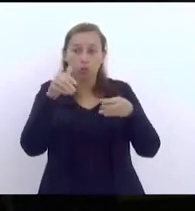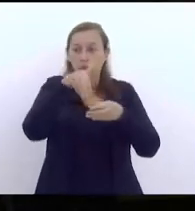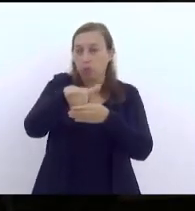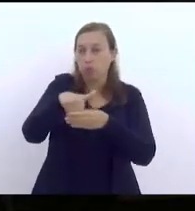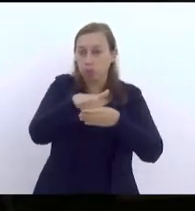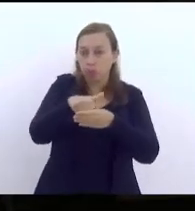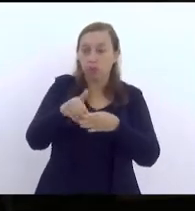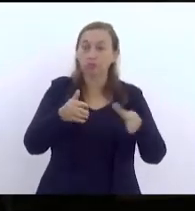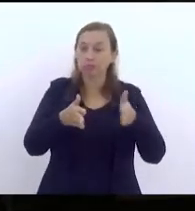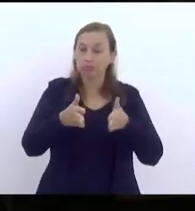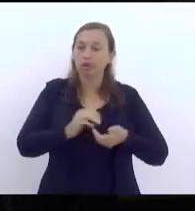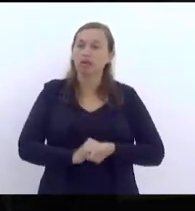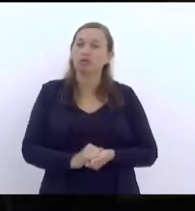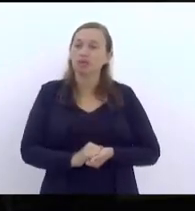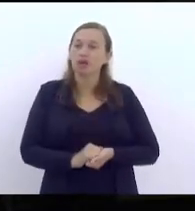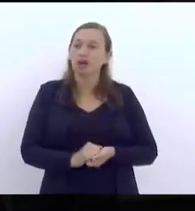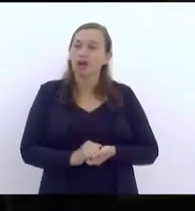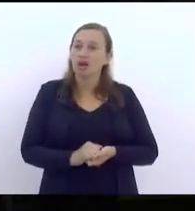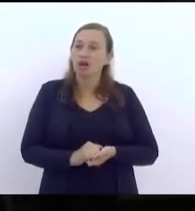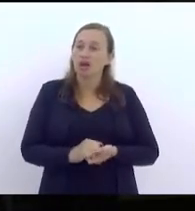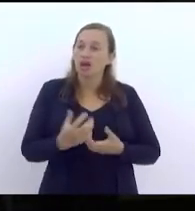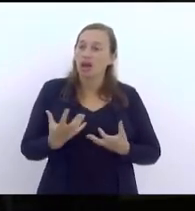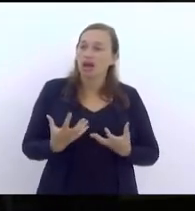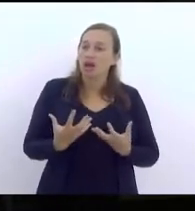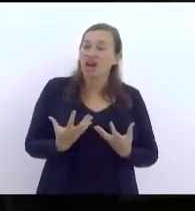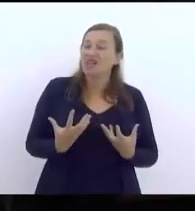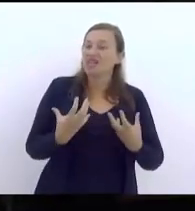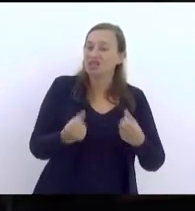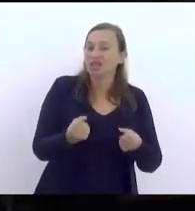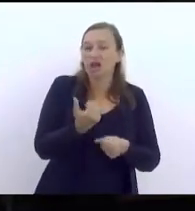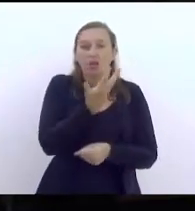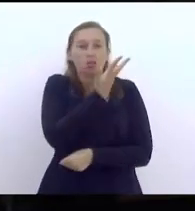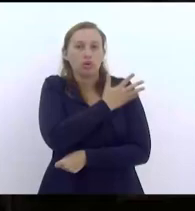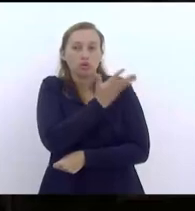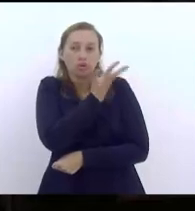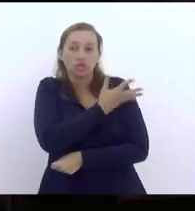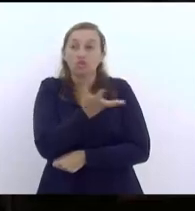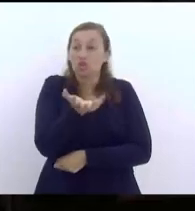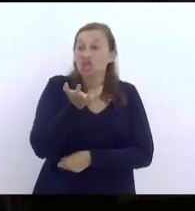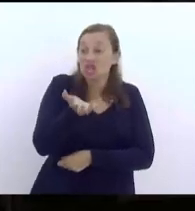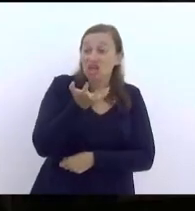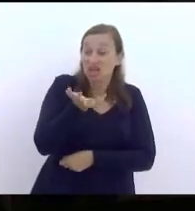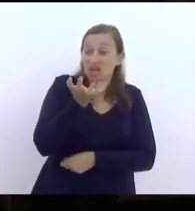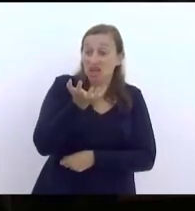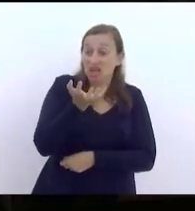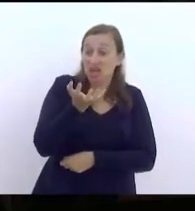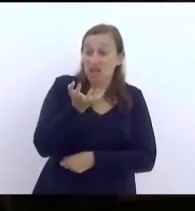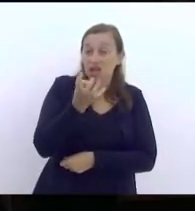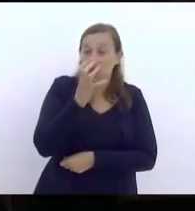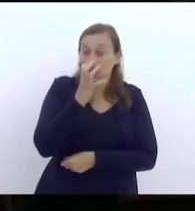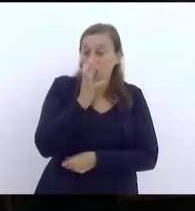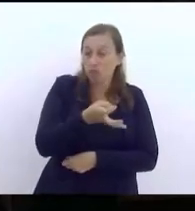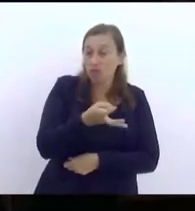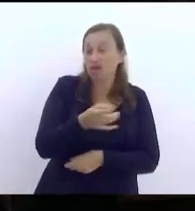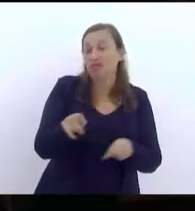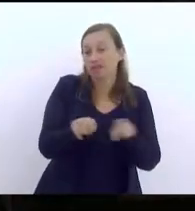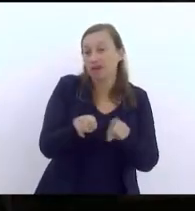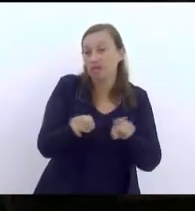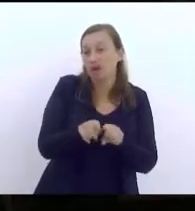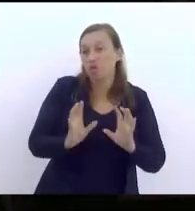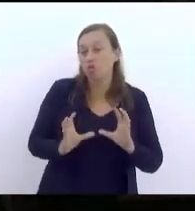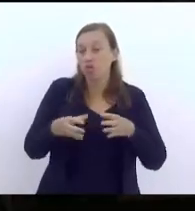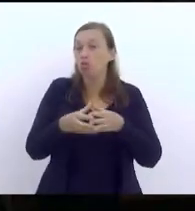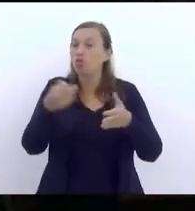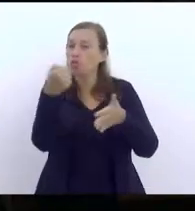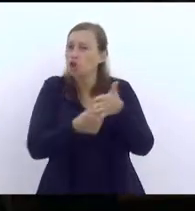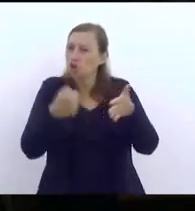eleitorais, abraçar o preconceito e querer caluniar também um grupo que